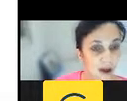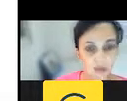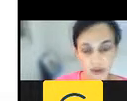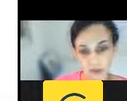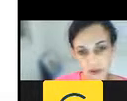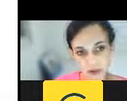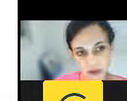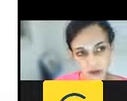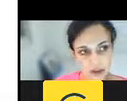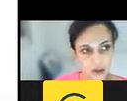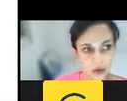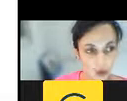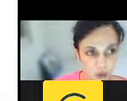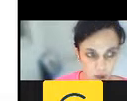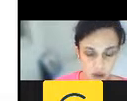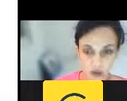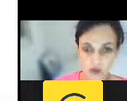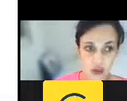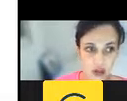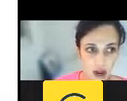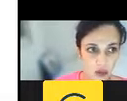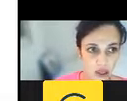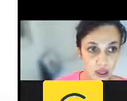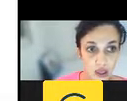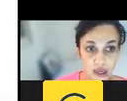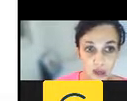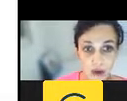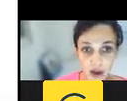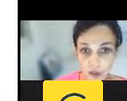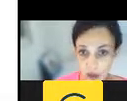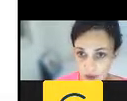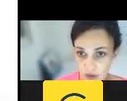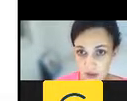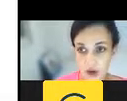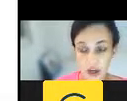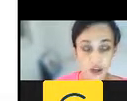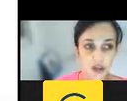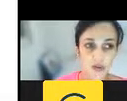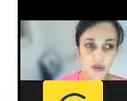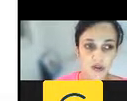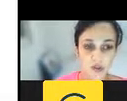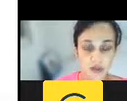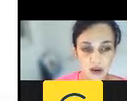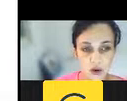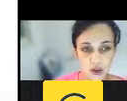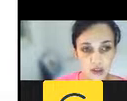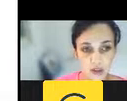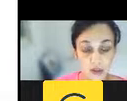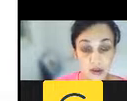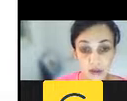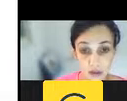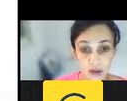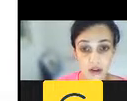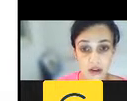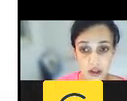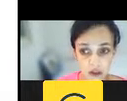A minha pesquisa ela vai ter como objetivo geral, né, elaborar uma reflexão crítica da proposta pedagógica